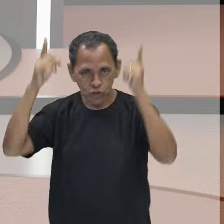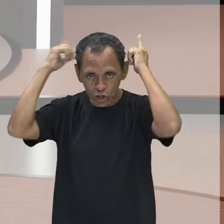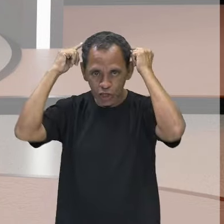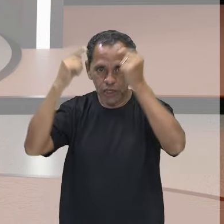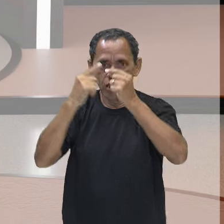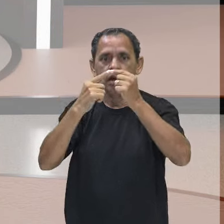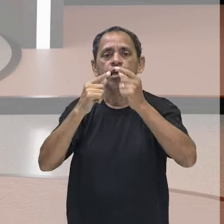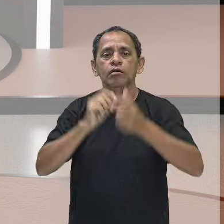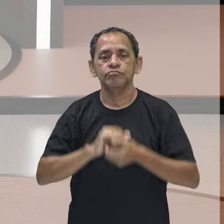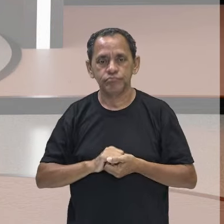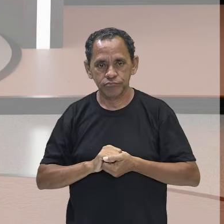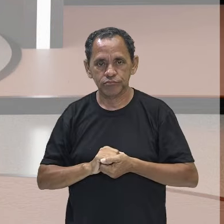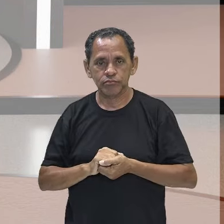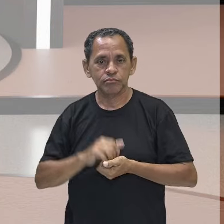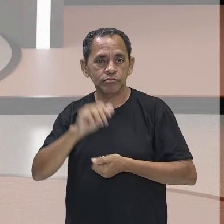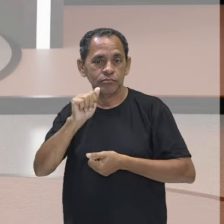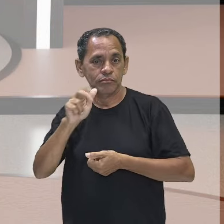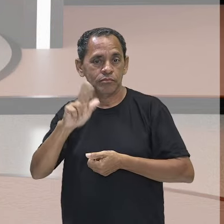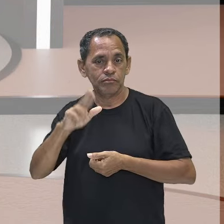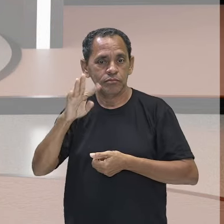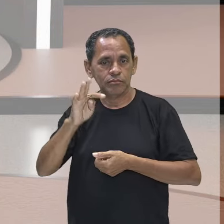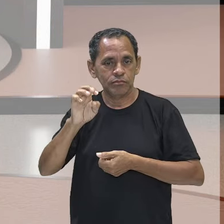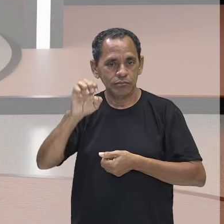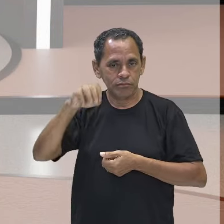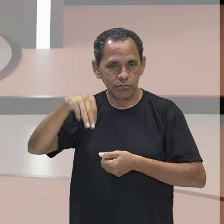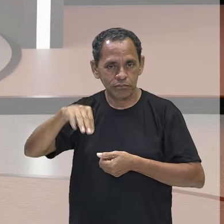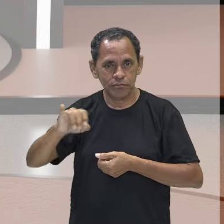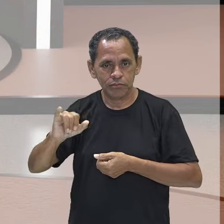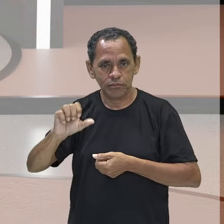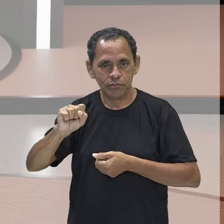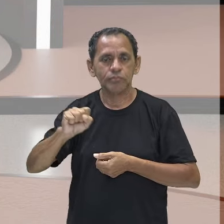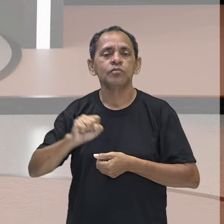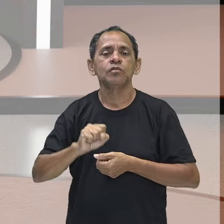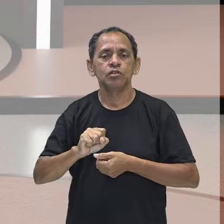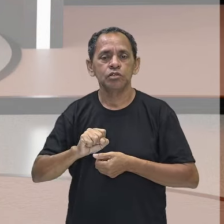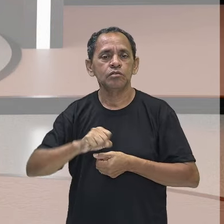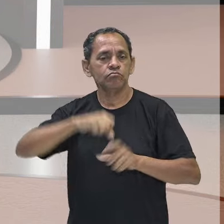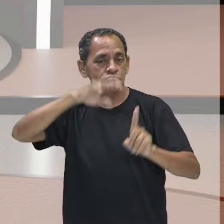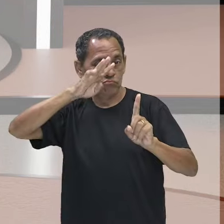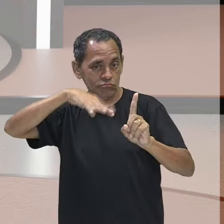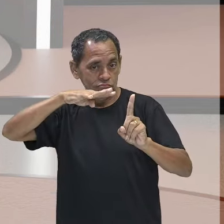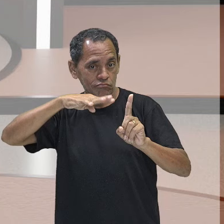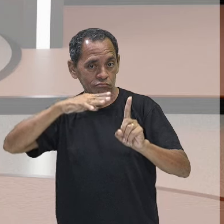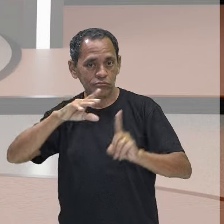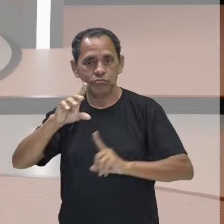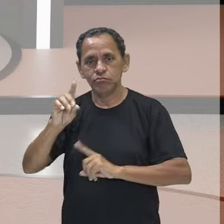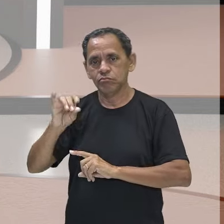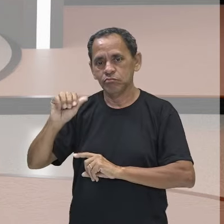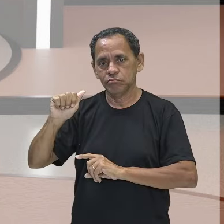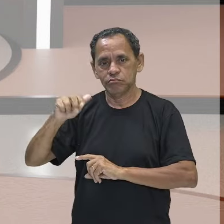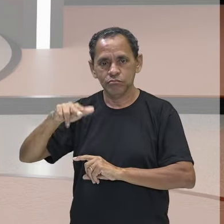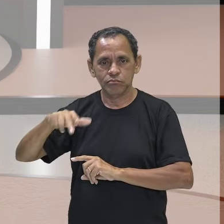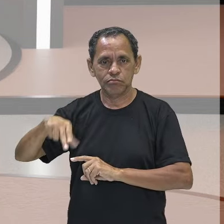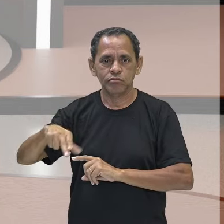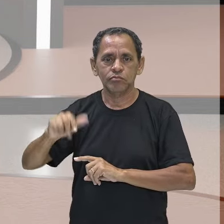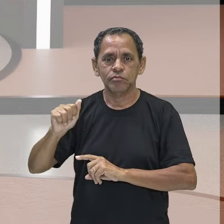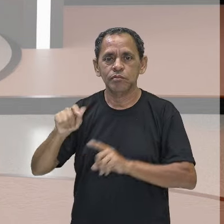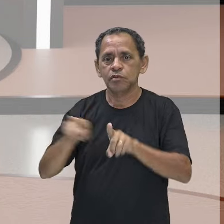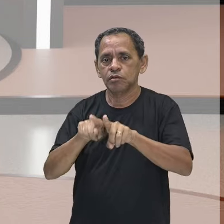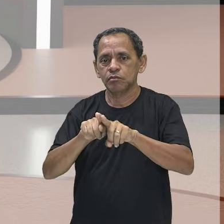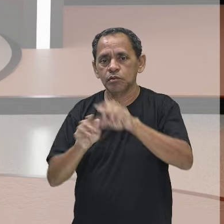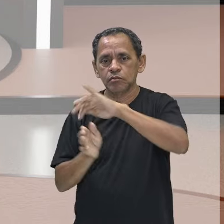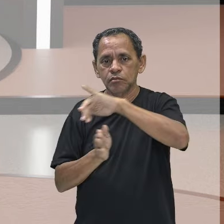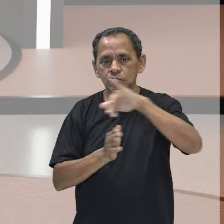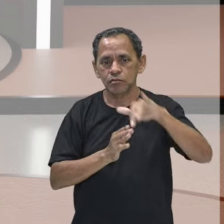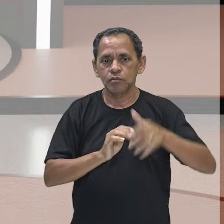Ártemis, representando ali a deusa romana Diana. Beleza, gente? Vamos conhecer mais um deus, um dos mais